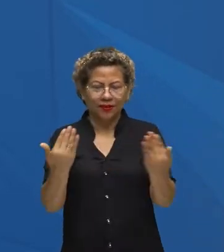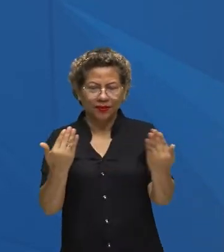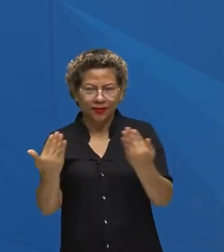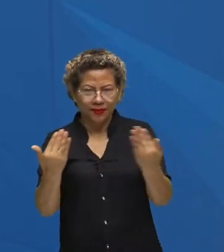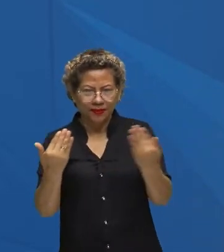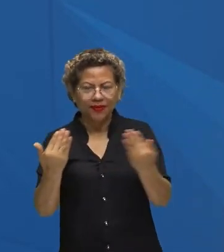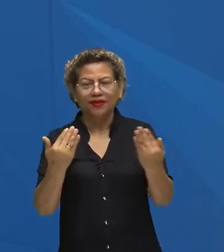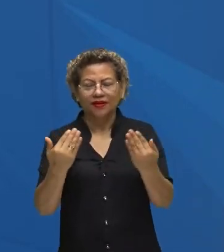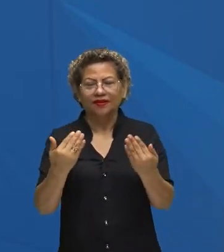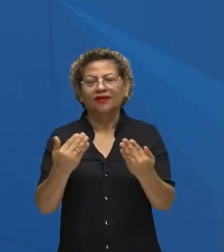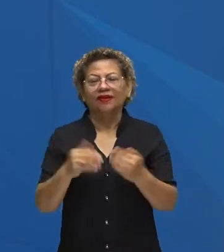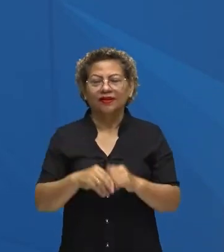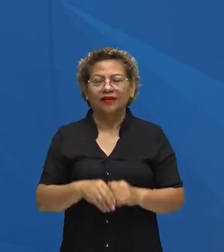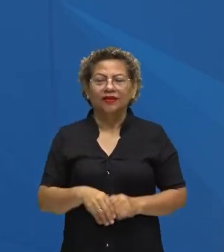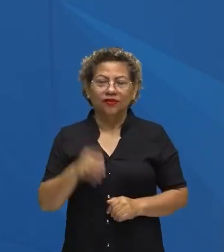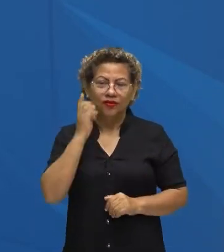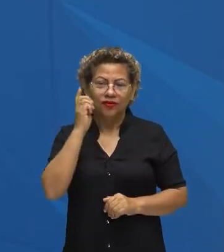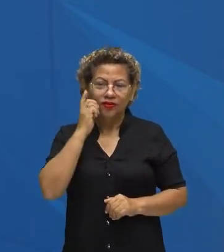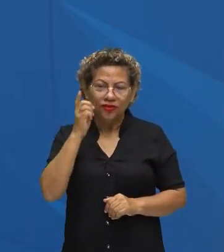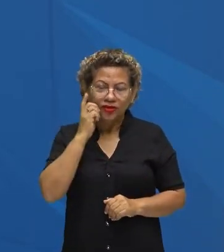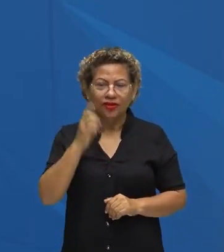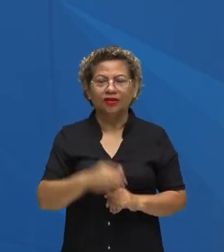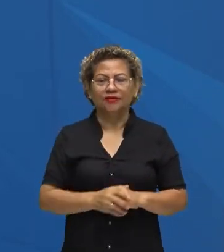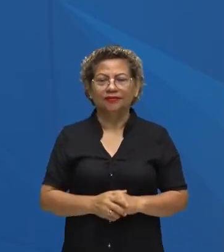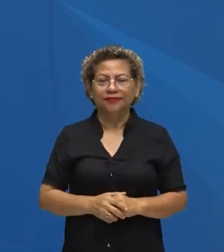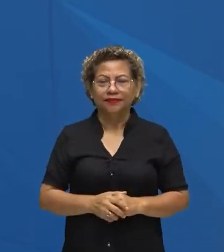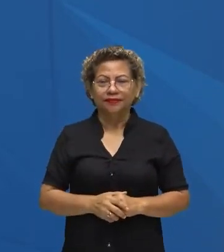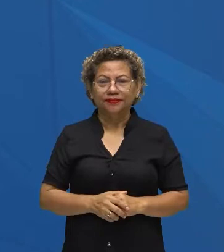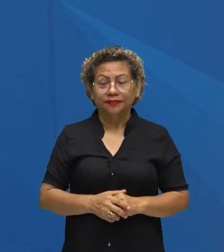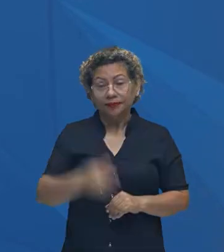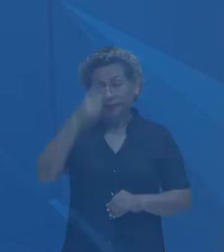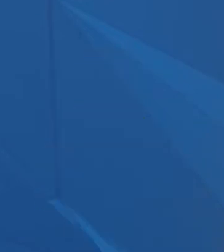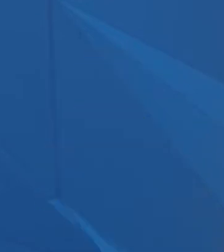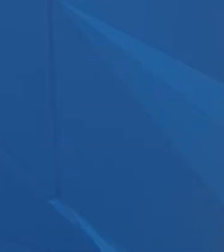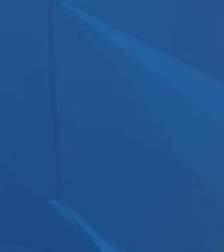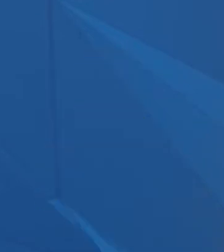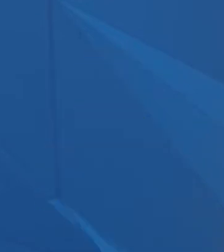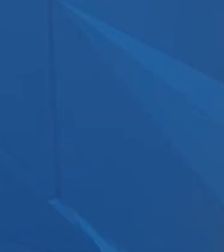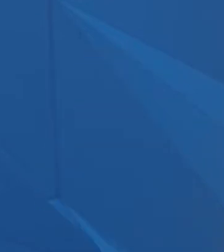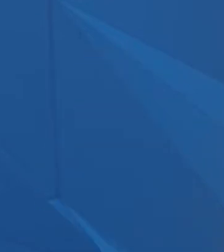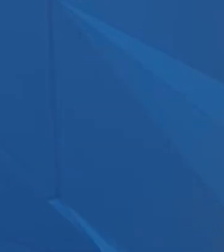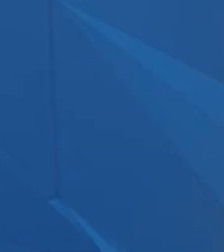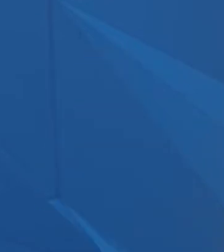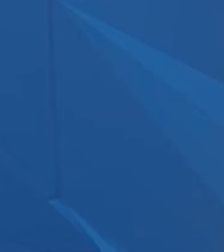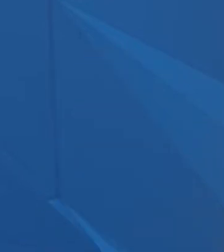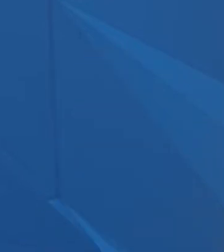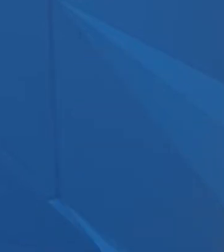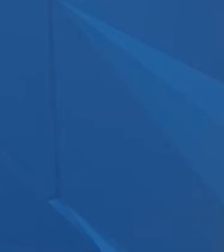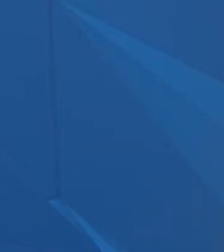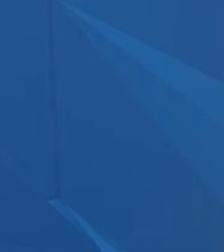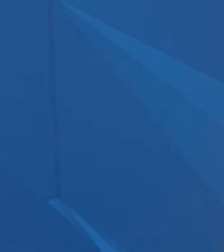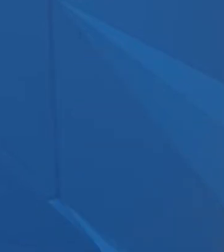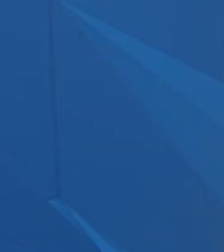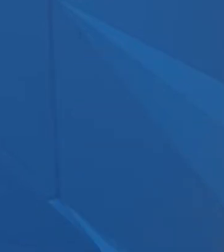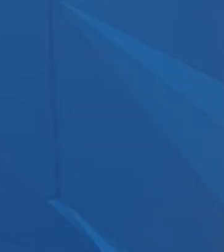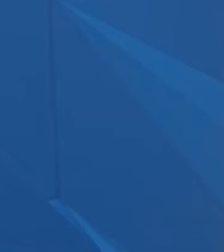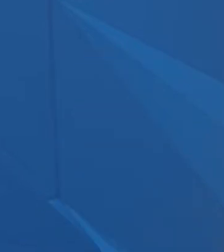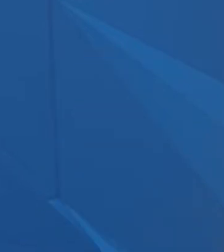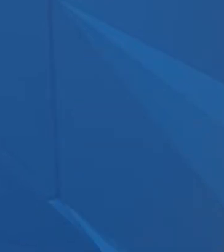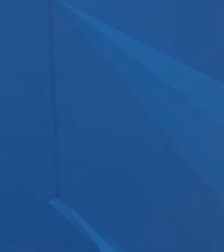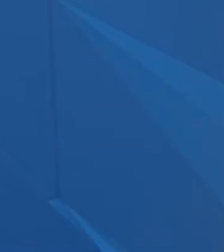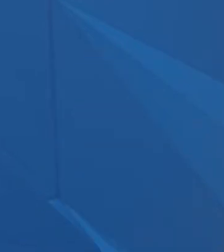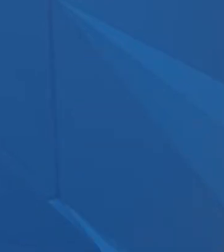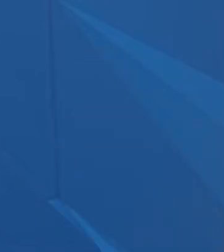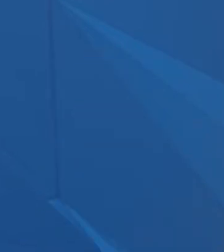ditos populares, que são baseados no senso comum. Muitos deles são muito difíceis mesmo de entender a origem, de